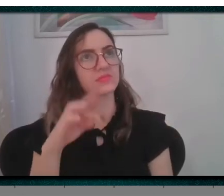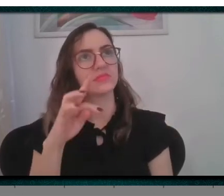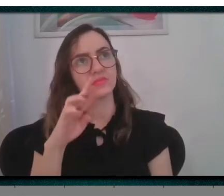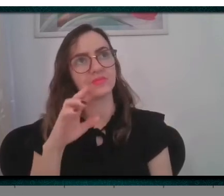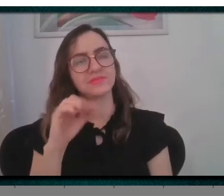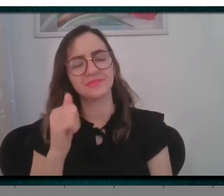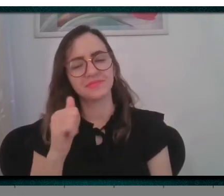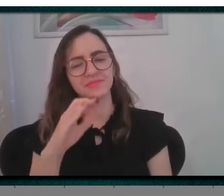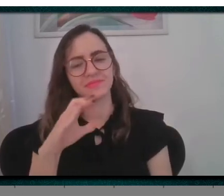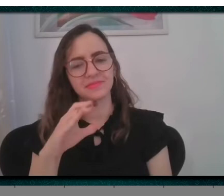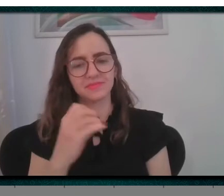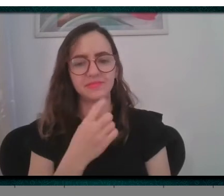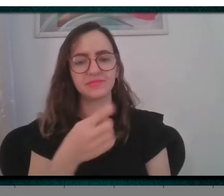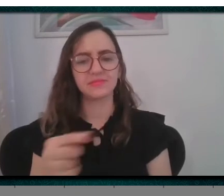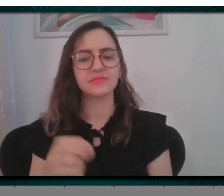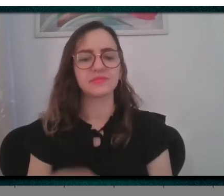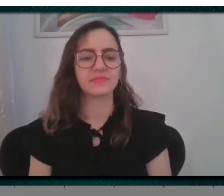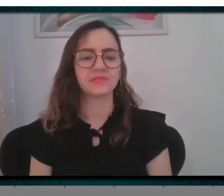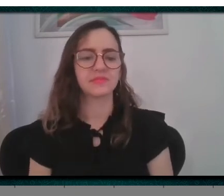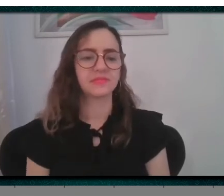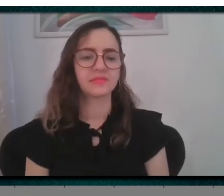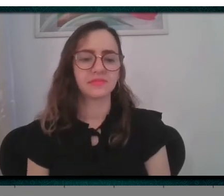concentração.